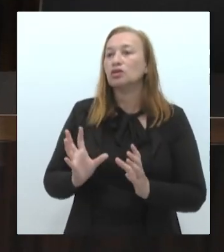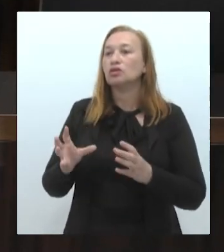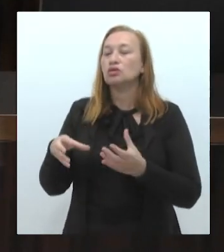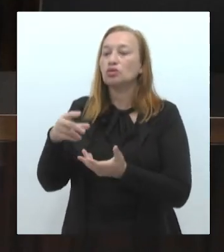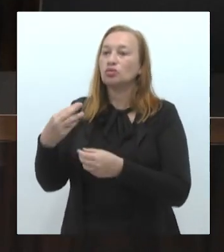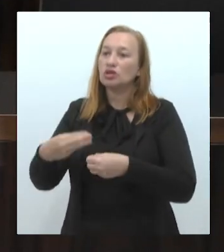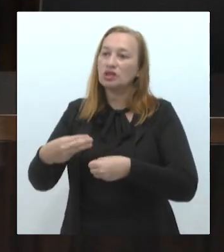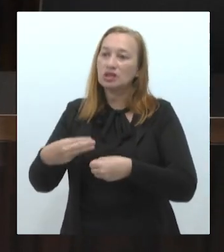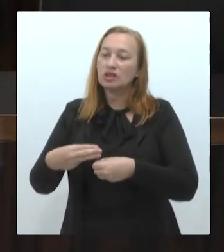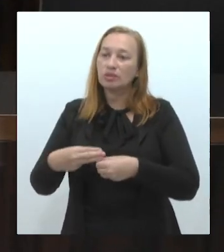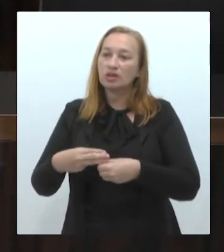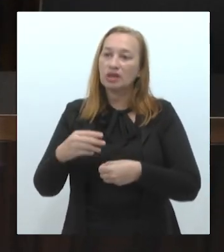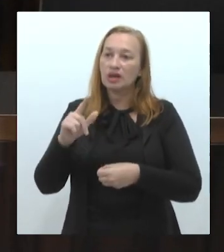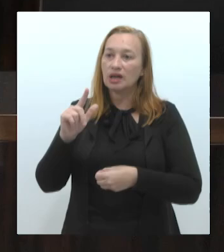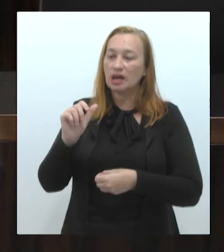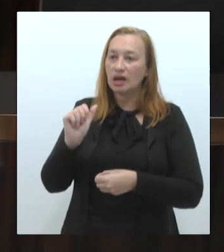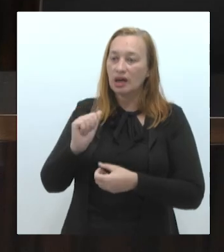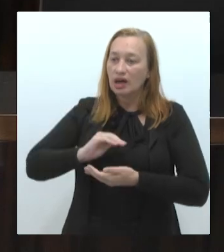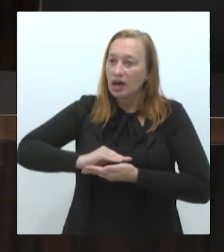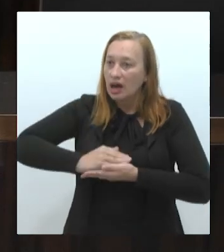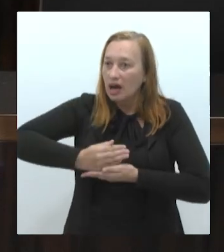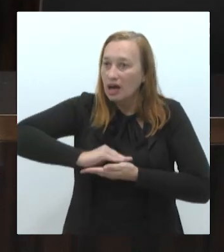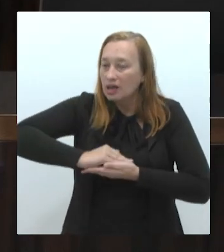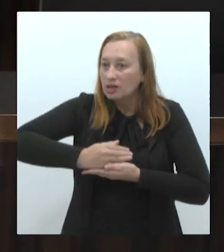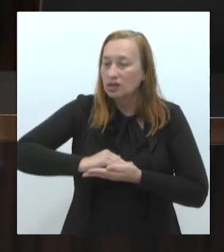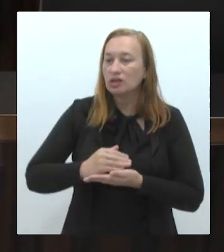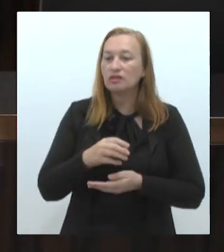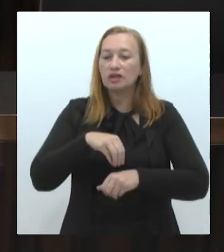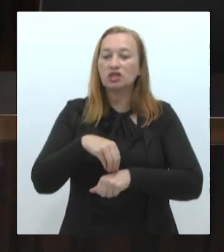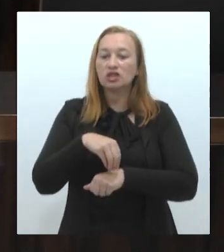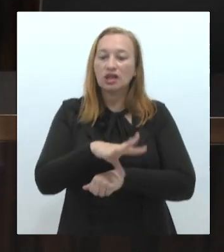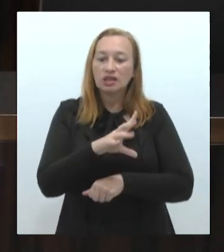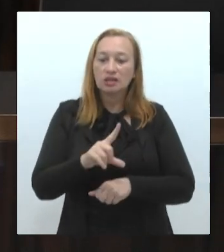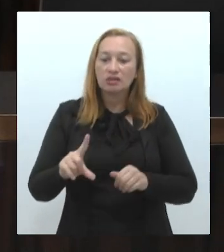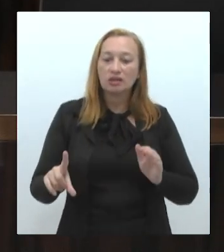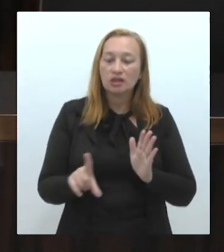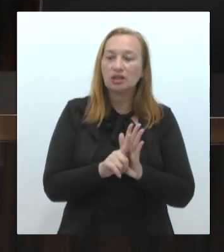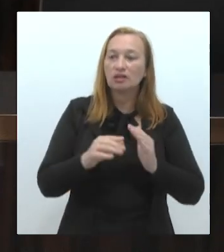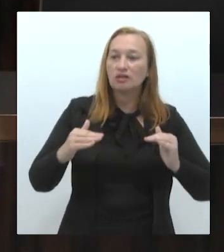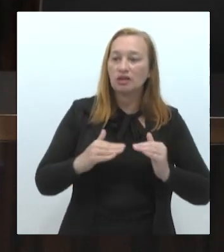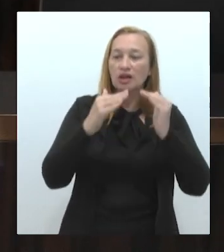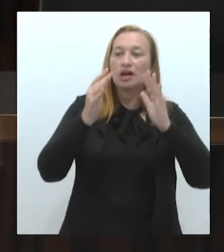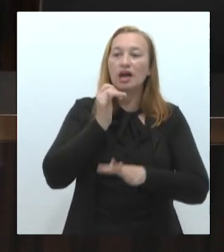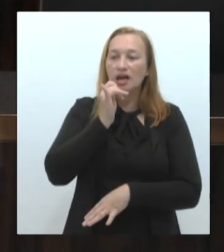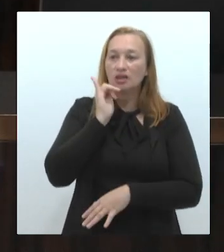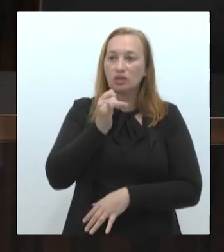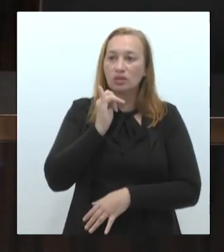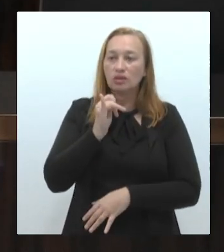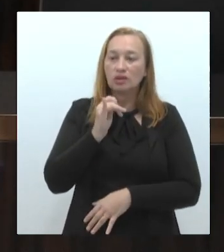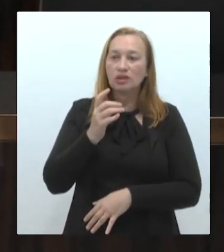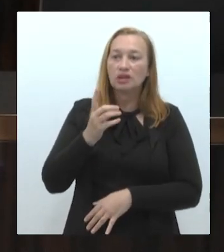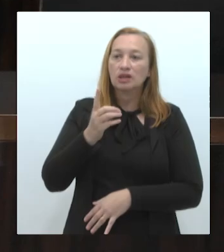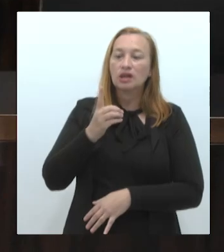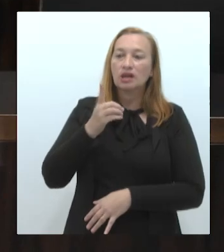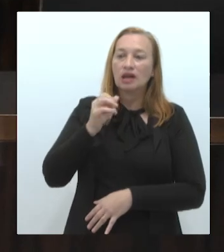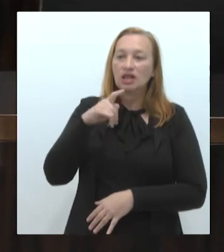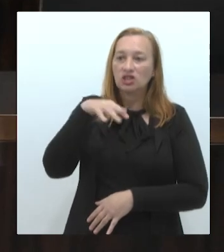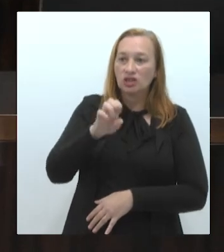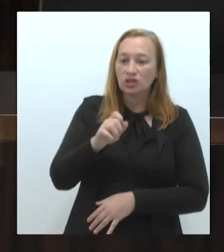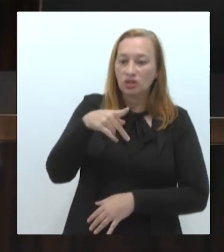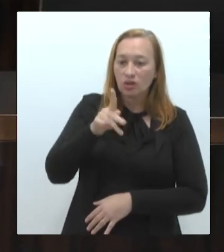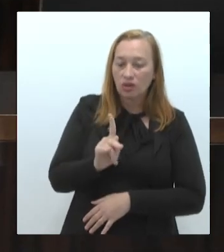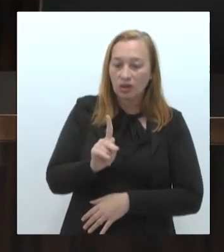Reis. Pareceres das comissões de indicação legislativa favorável. Relator, deputado Alexandre Quinopoc. Em